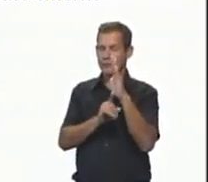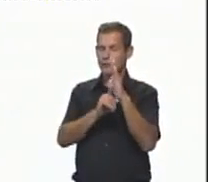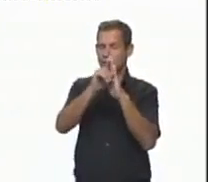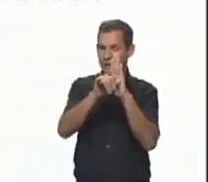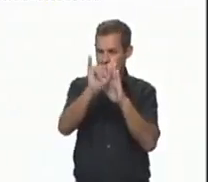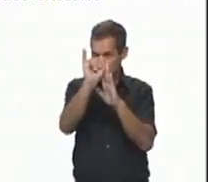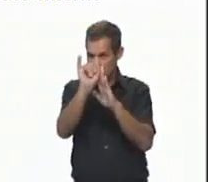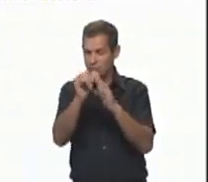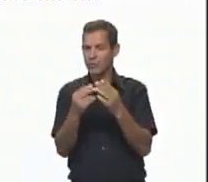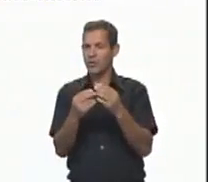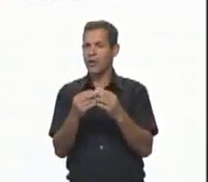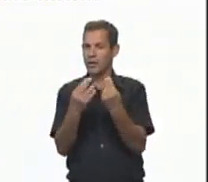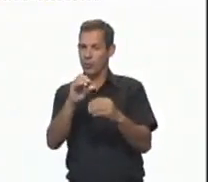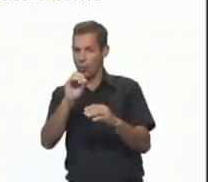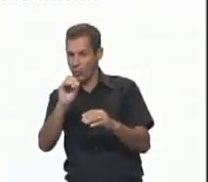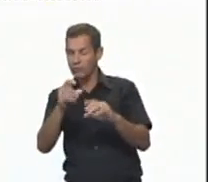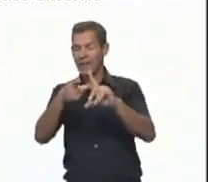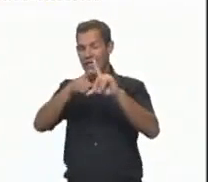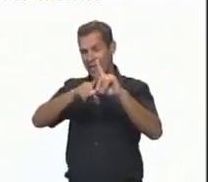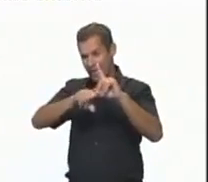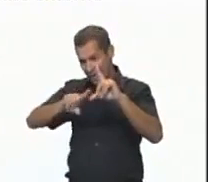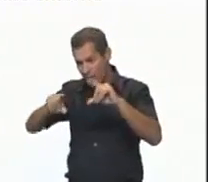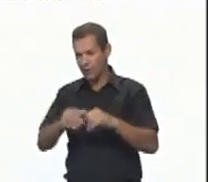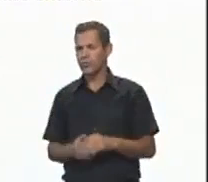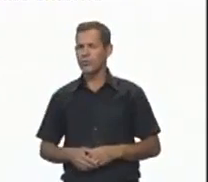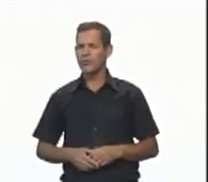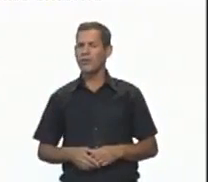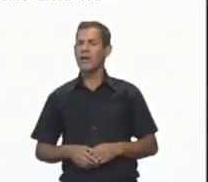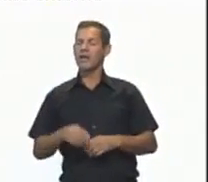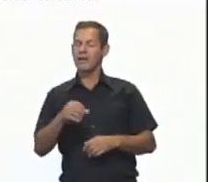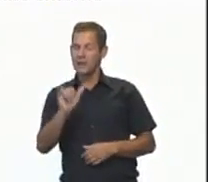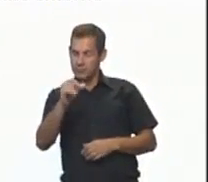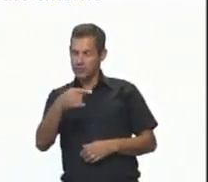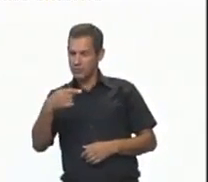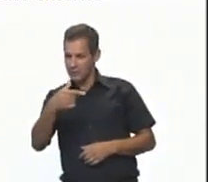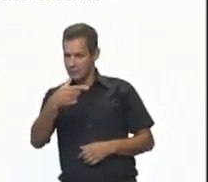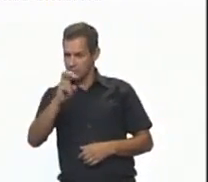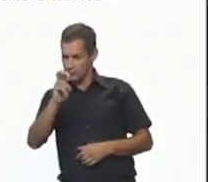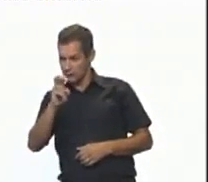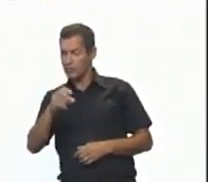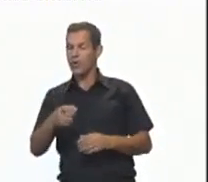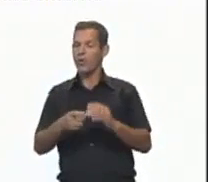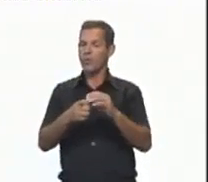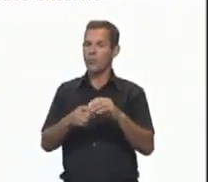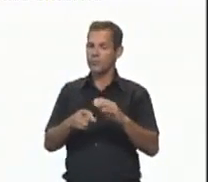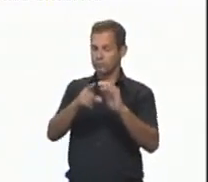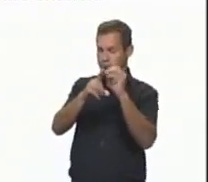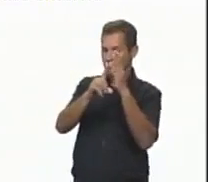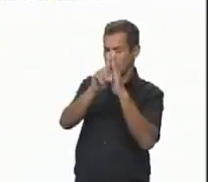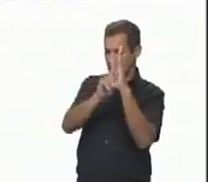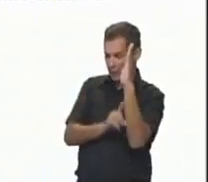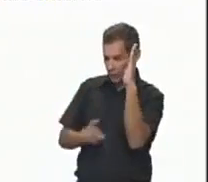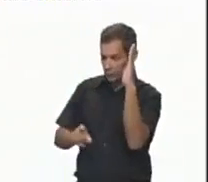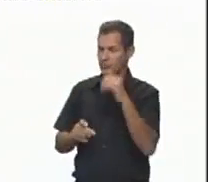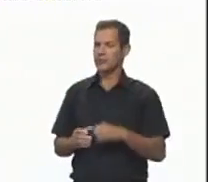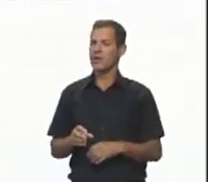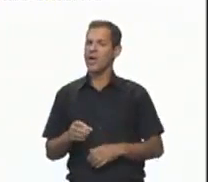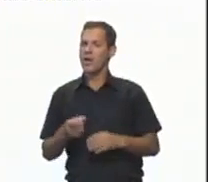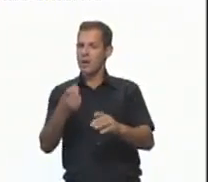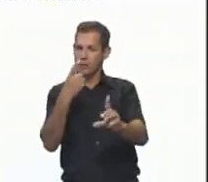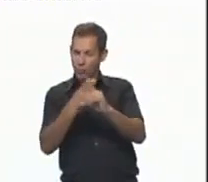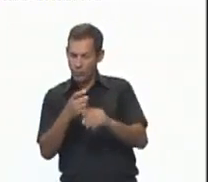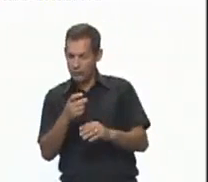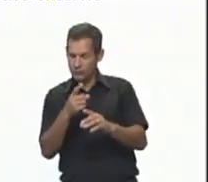a curva y igual a 25 menos x quadrado, onde o x encontra-se no intervalo de menos 5 a